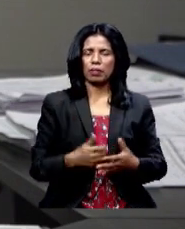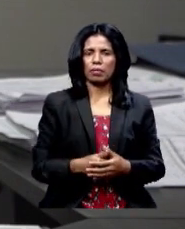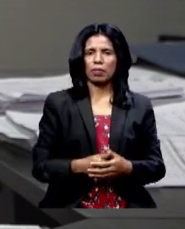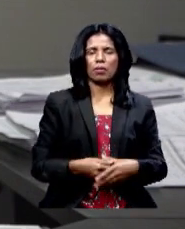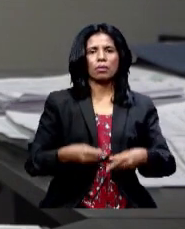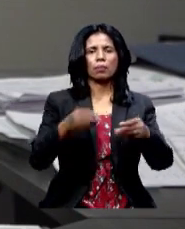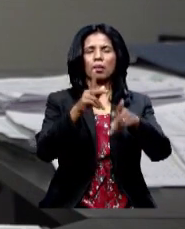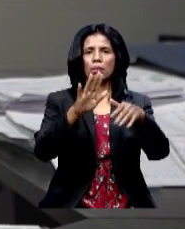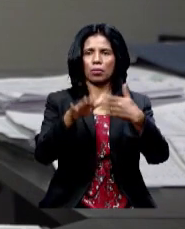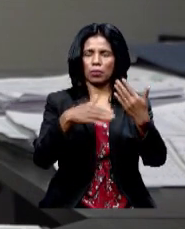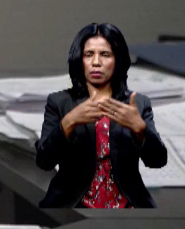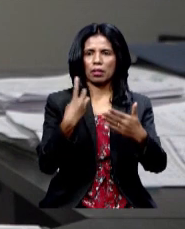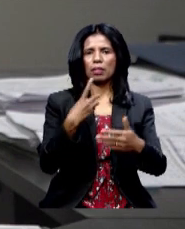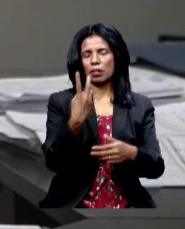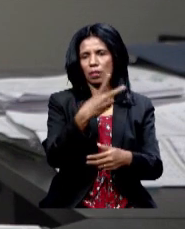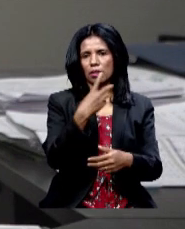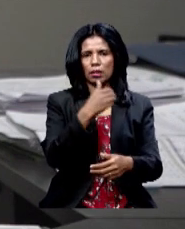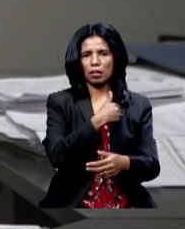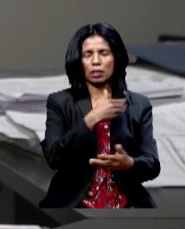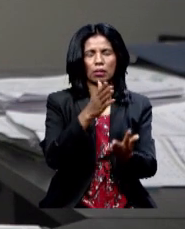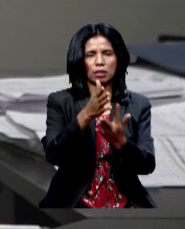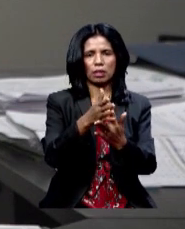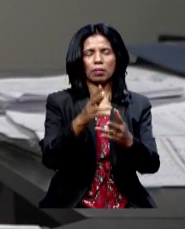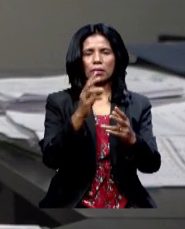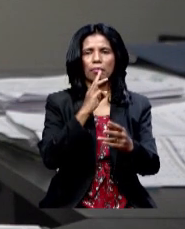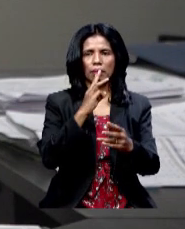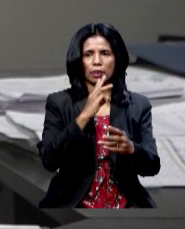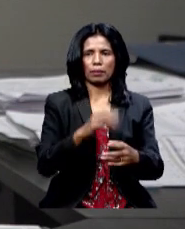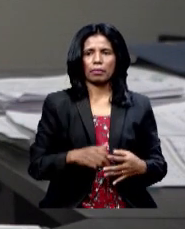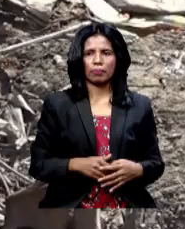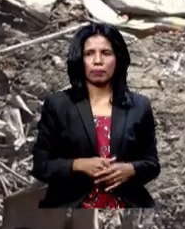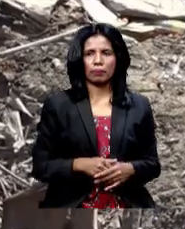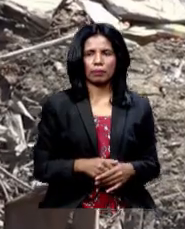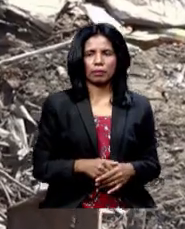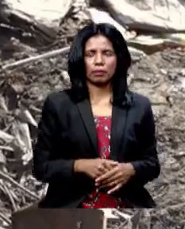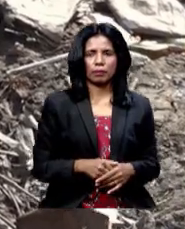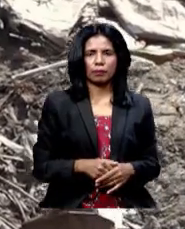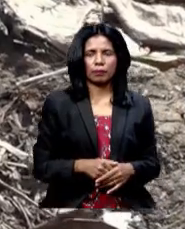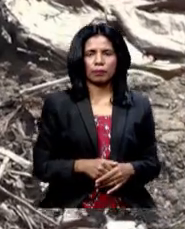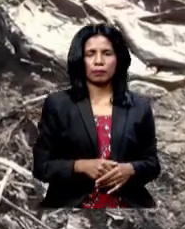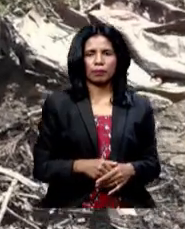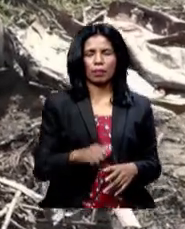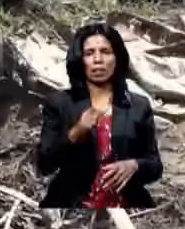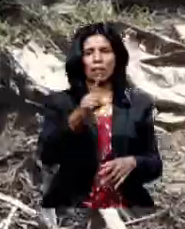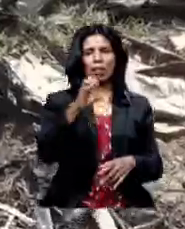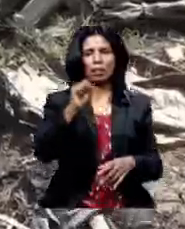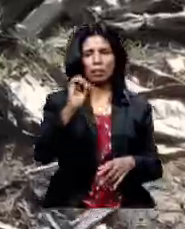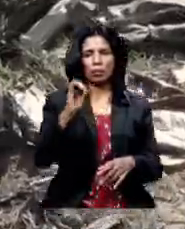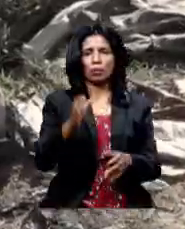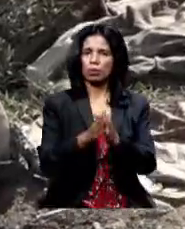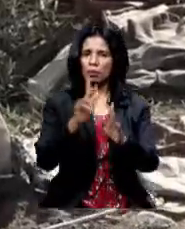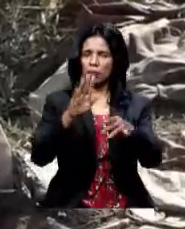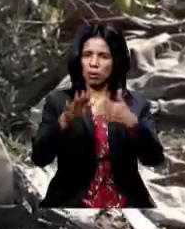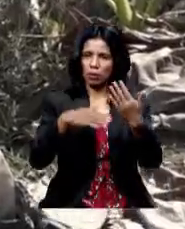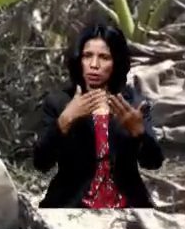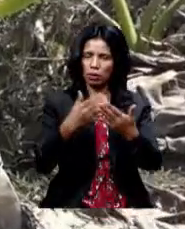muito nebe ane são o hinta temica taxi da acesso né te precisa ter que acesso outro queres Aleixo dos Santos Russo ba comunidade sira